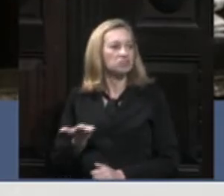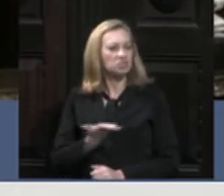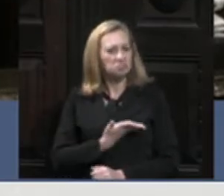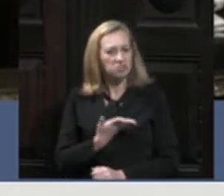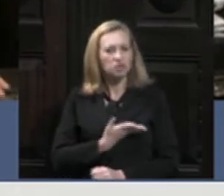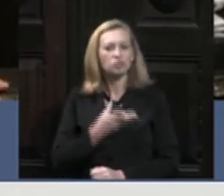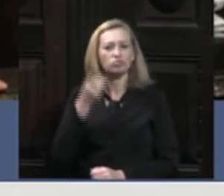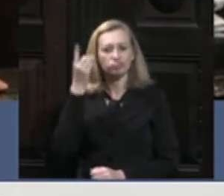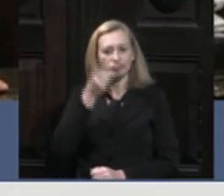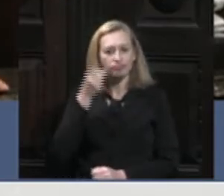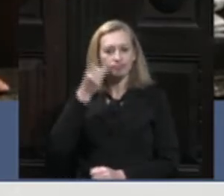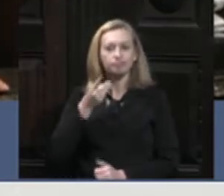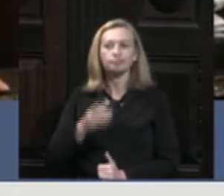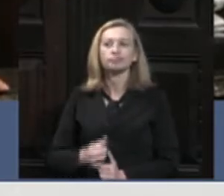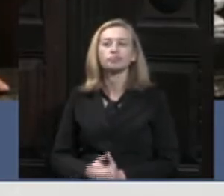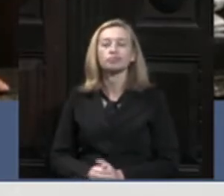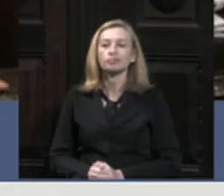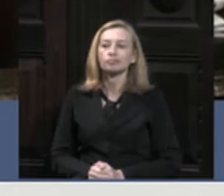senhores deputados,